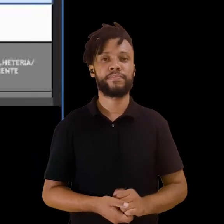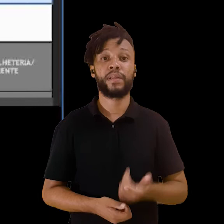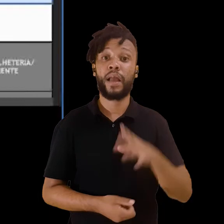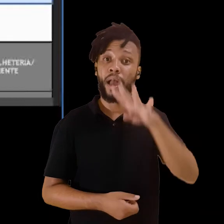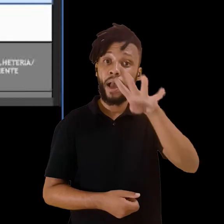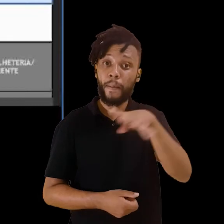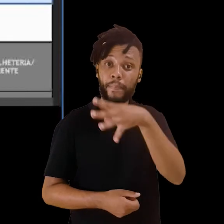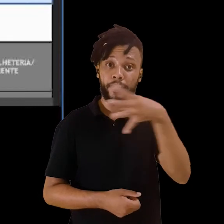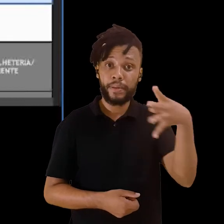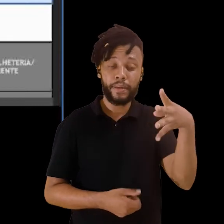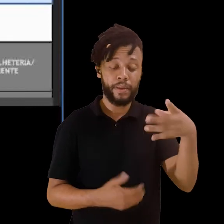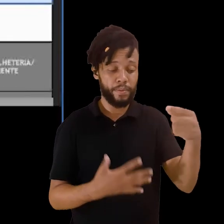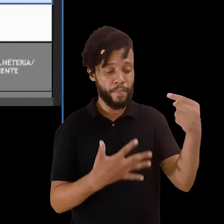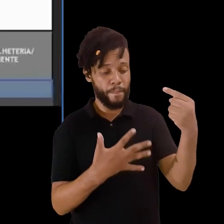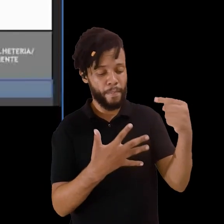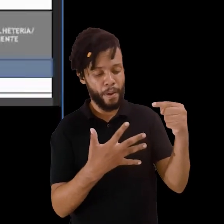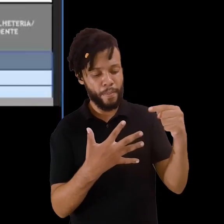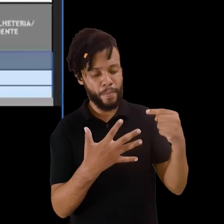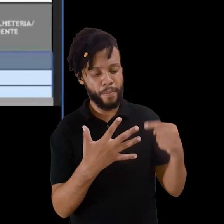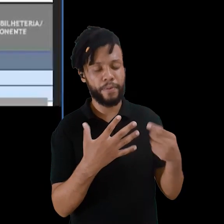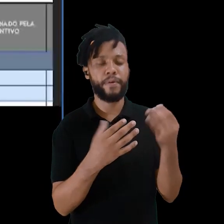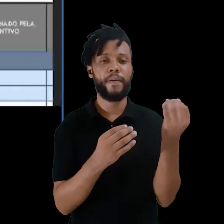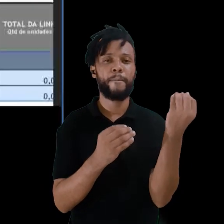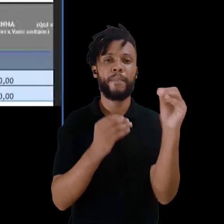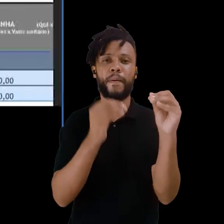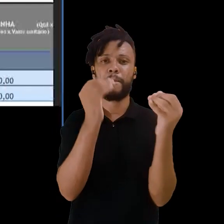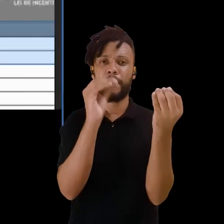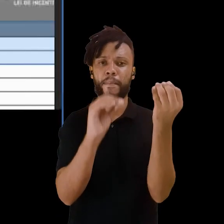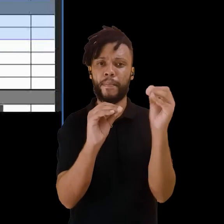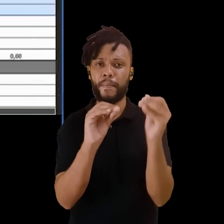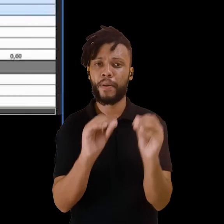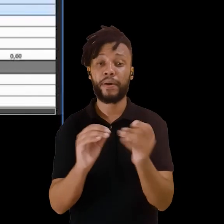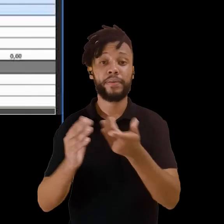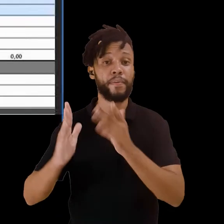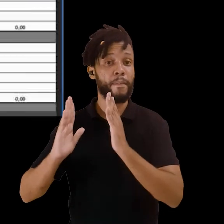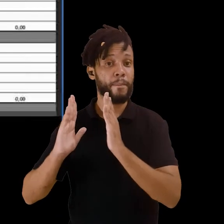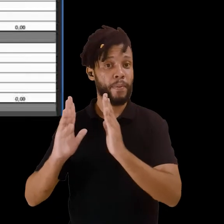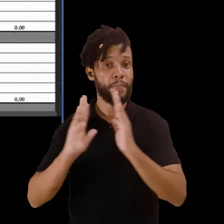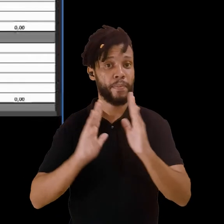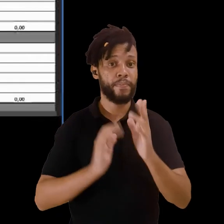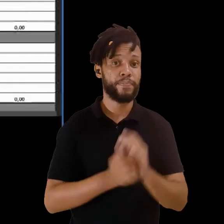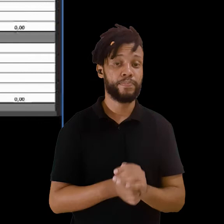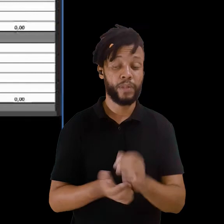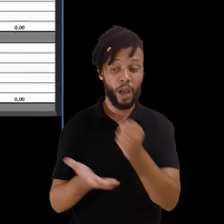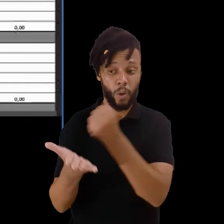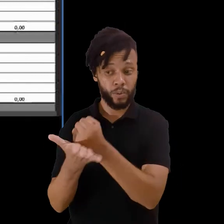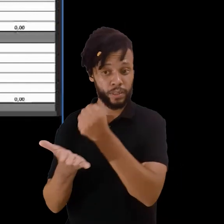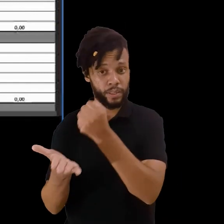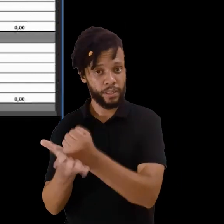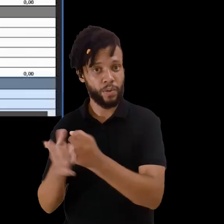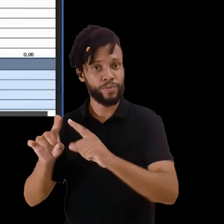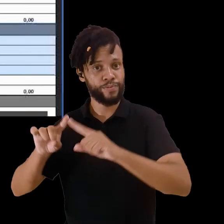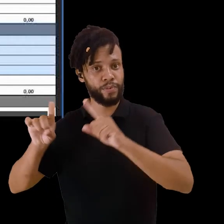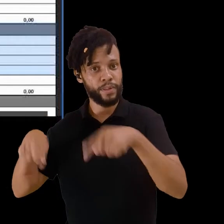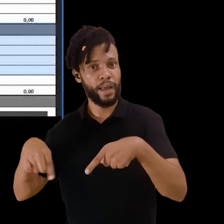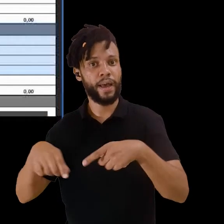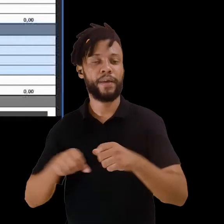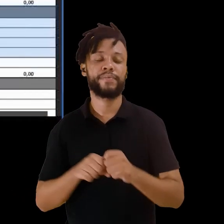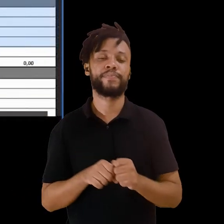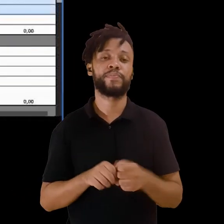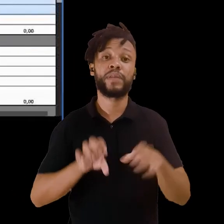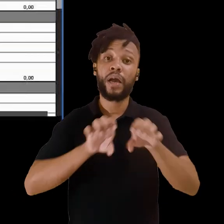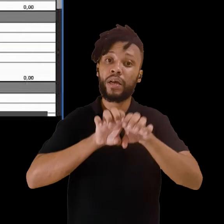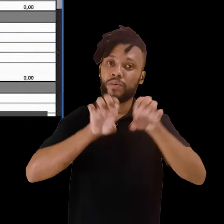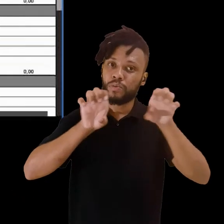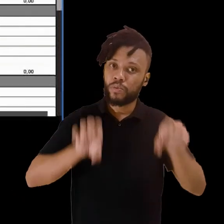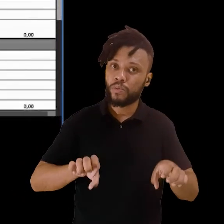A planilha, os itens que você vai cadastrar na planilha, eles são subdivididos em contratação de pessoal,